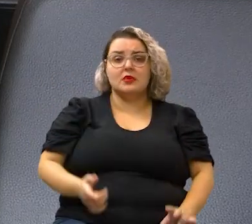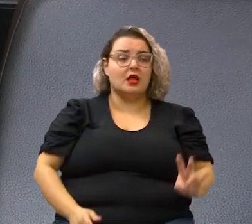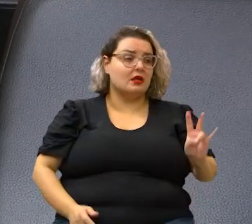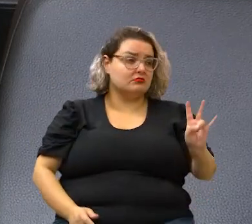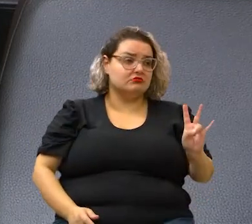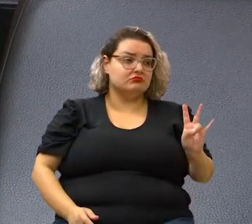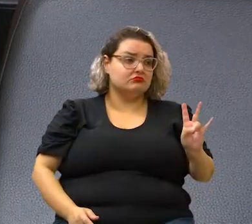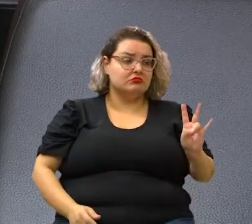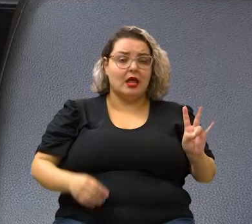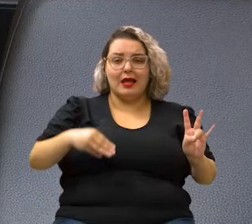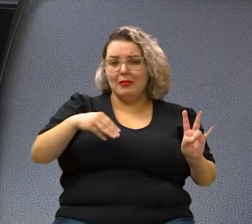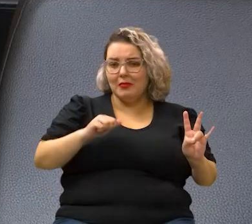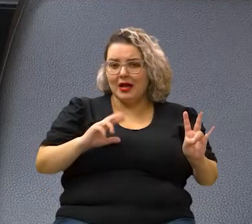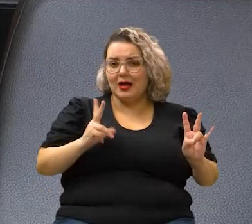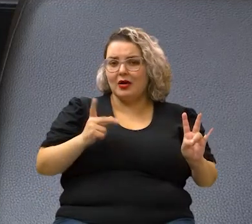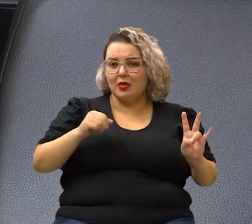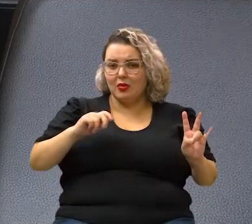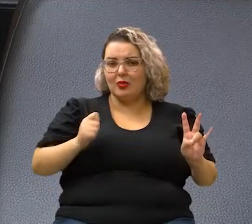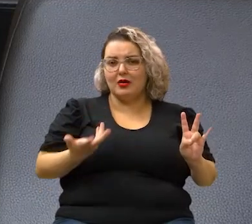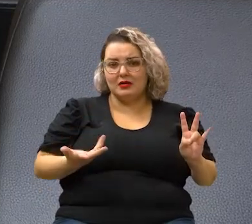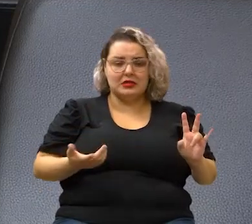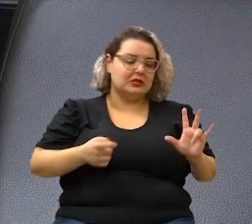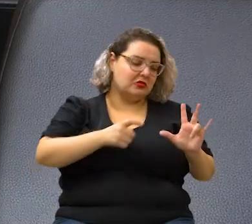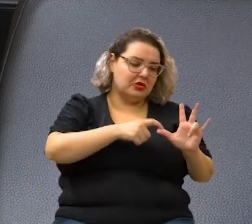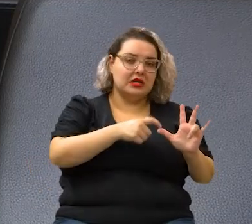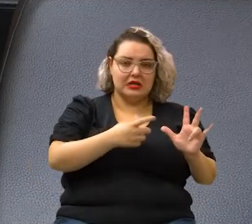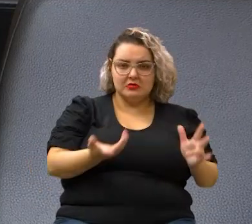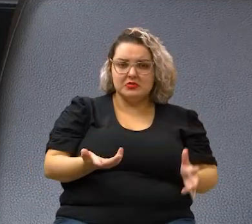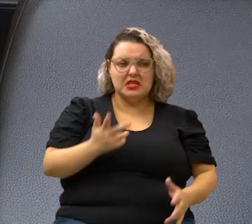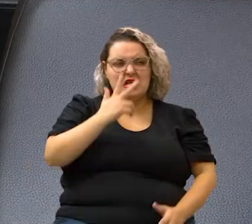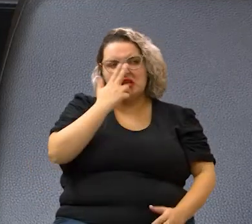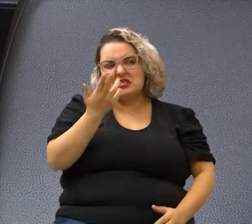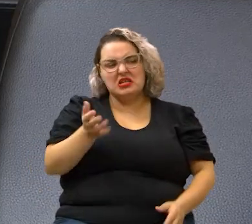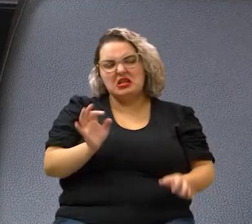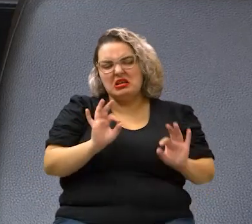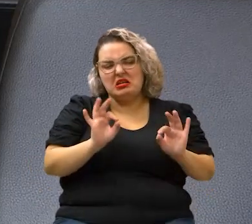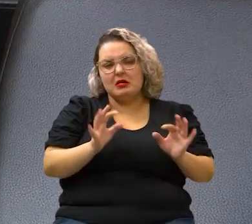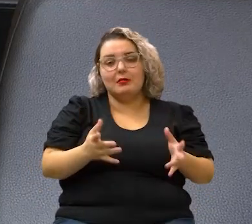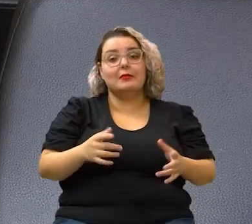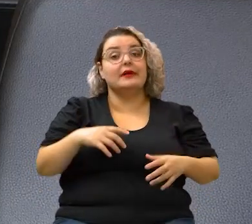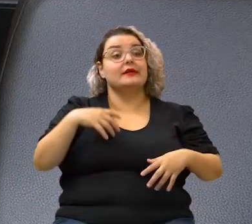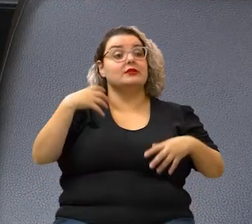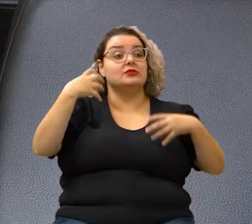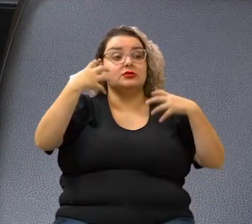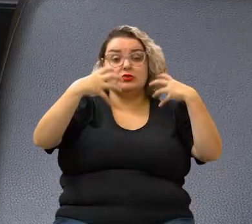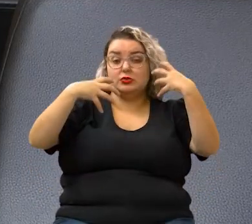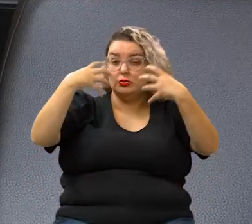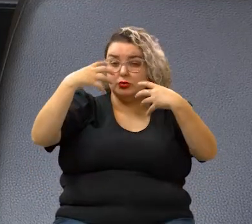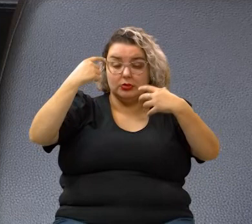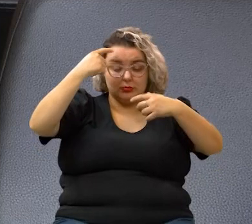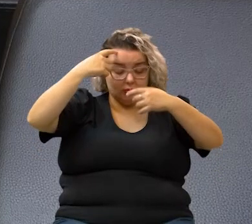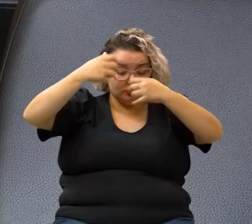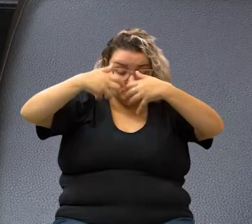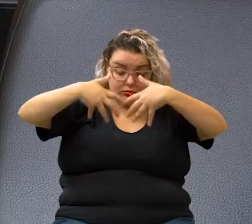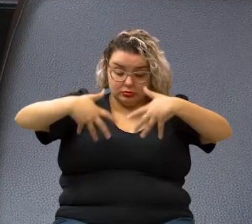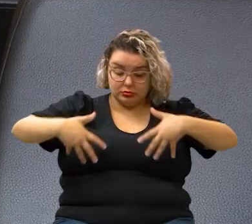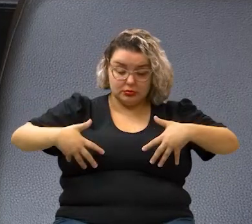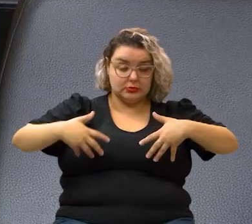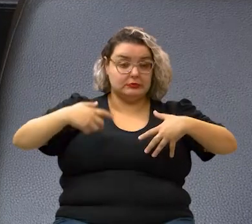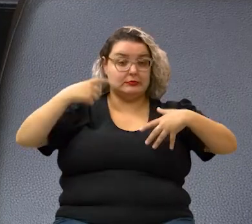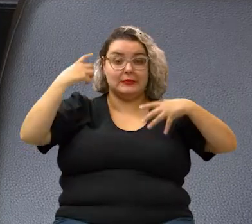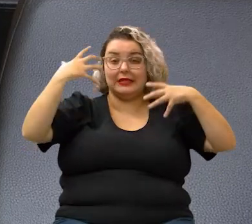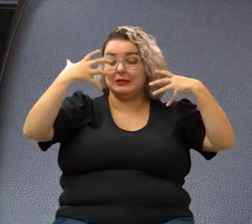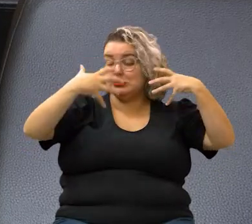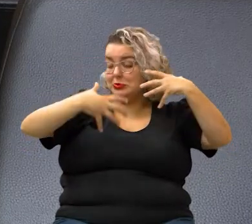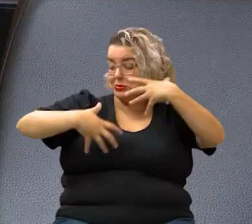exemplo, a maconha. Ninguém dá nada, acreditam que é uma droga inofensiva, mas é uma droga perturbadora do sistema nervoso central, é uma